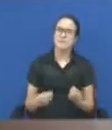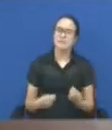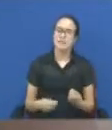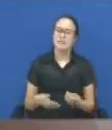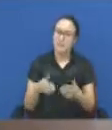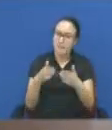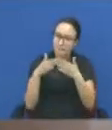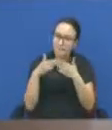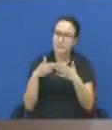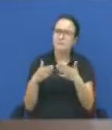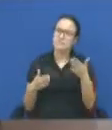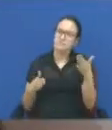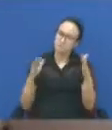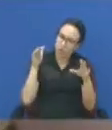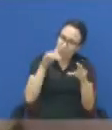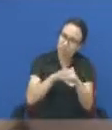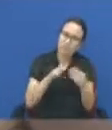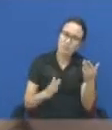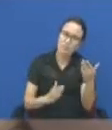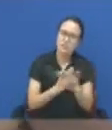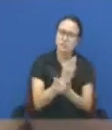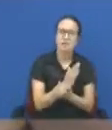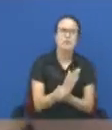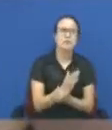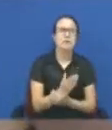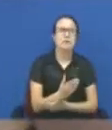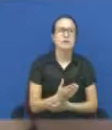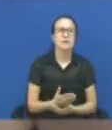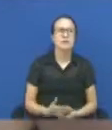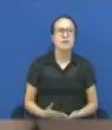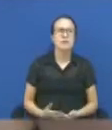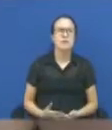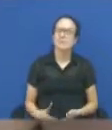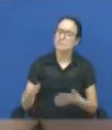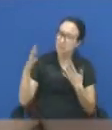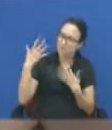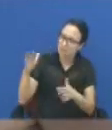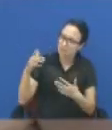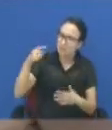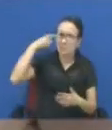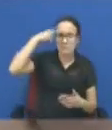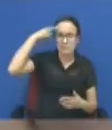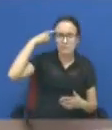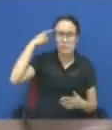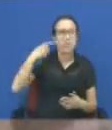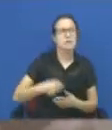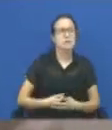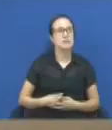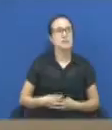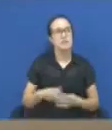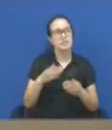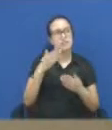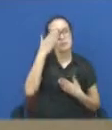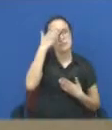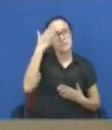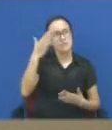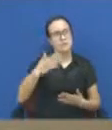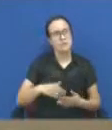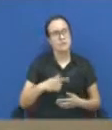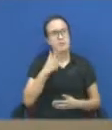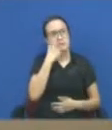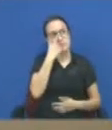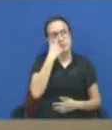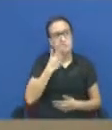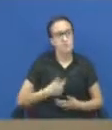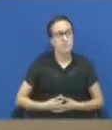favorável ao projeto do companheiro Wilson e parabenizo mesmo pela iniciativa. Muito obrigada. Mais algum